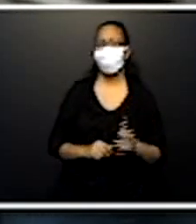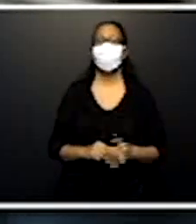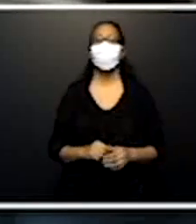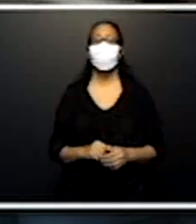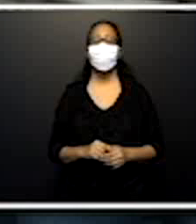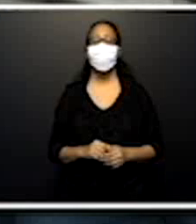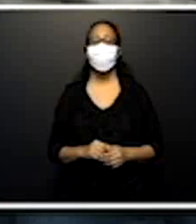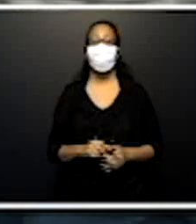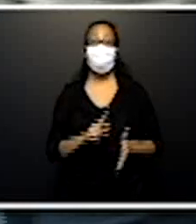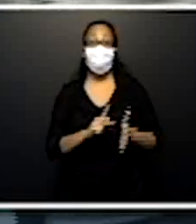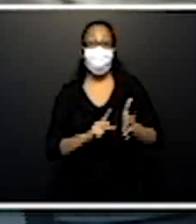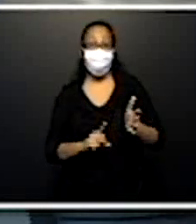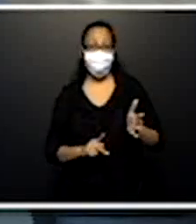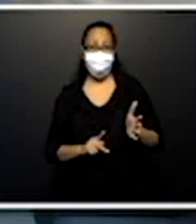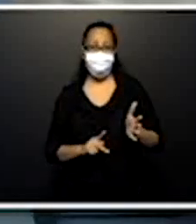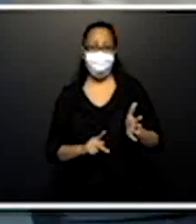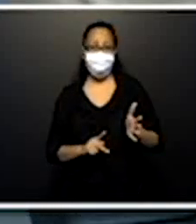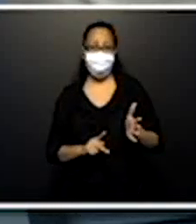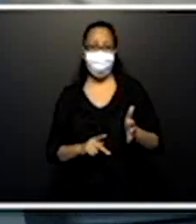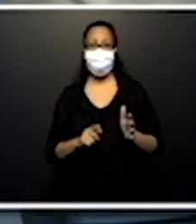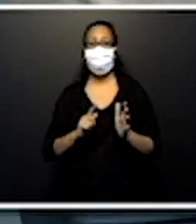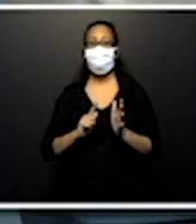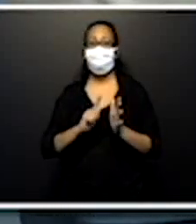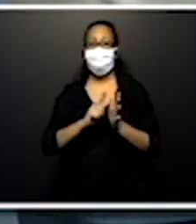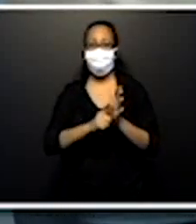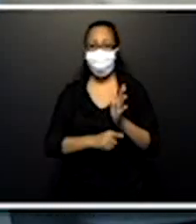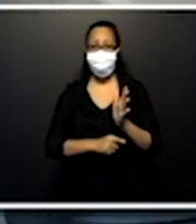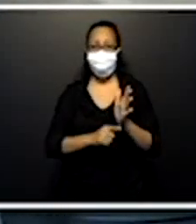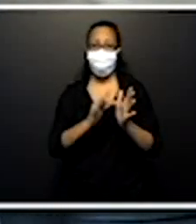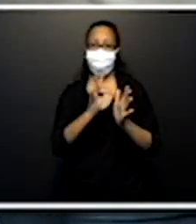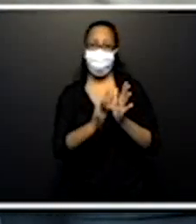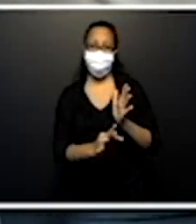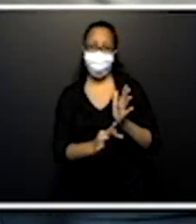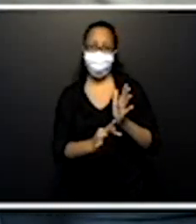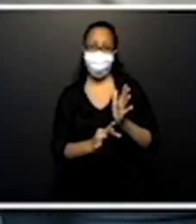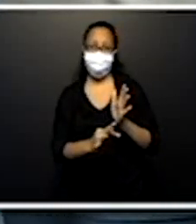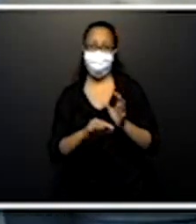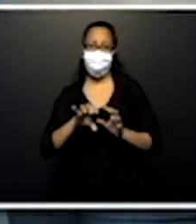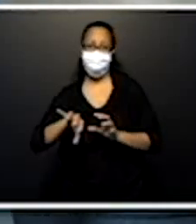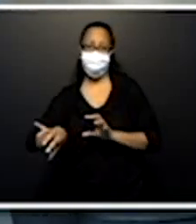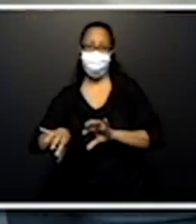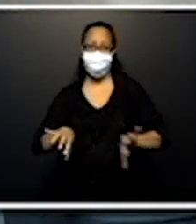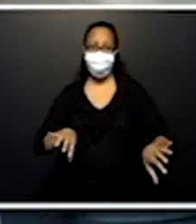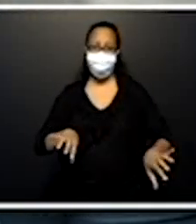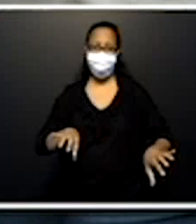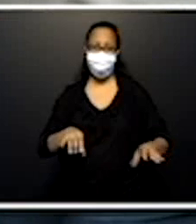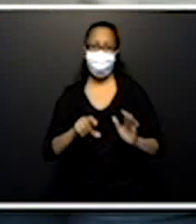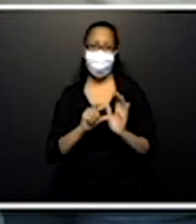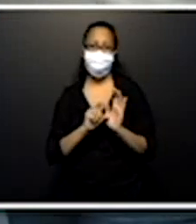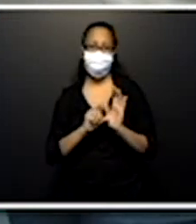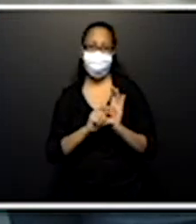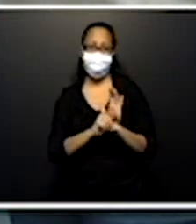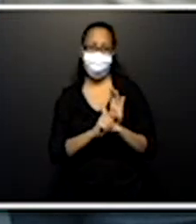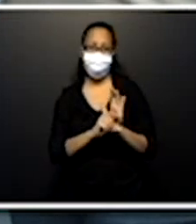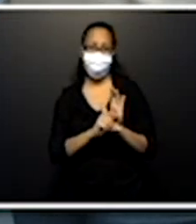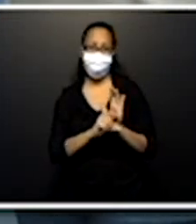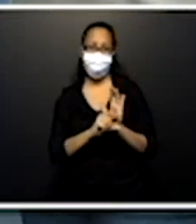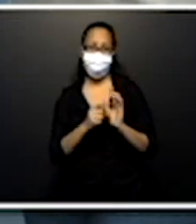o poema, ele é um gênero textual dividido em estrofes e versos. Mas o que é isso? O que é estrofe e